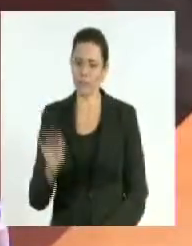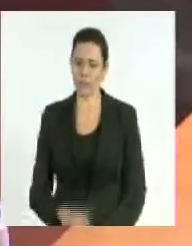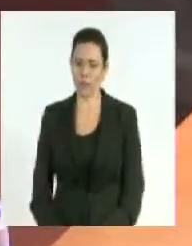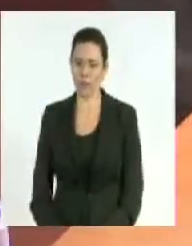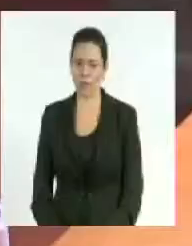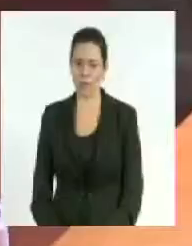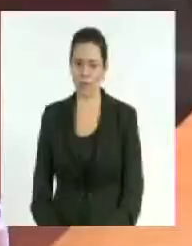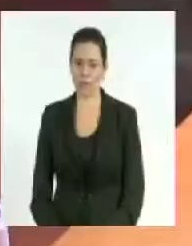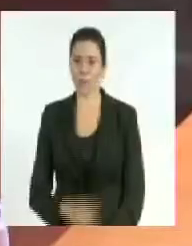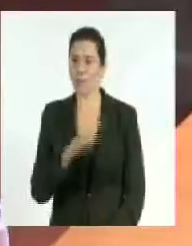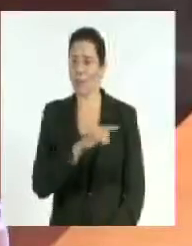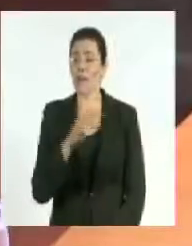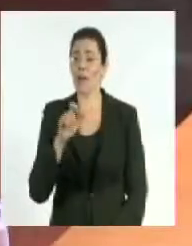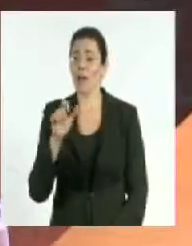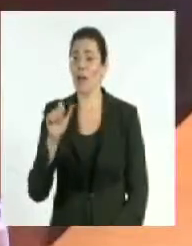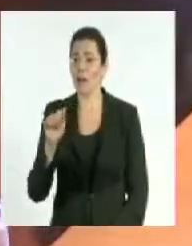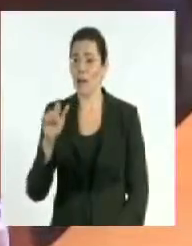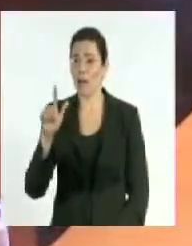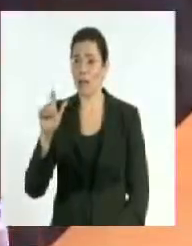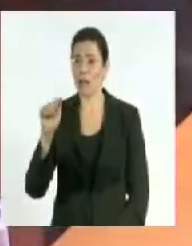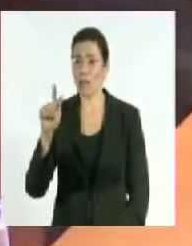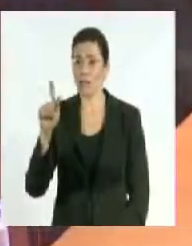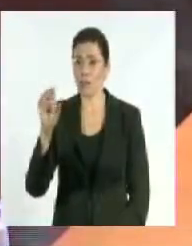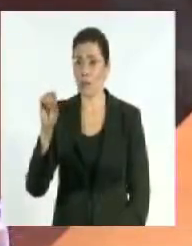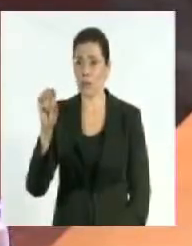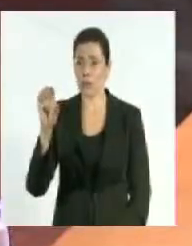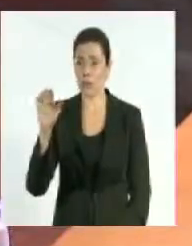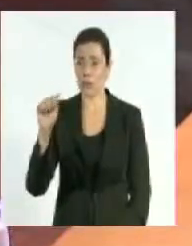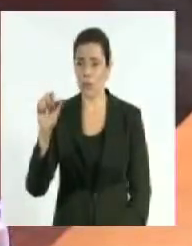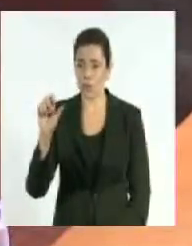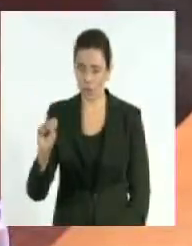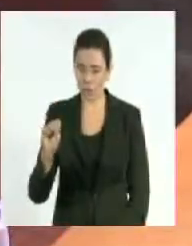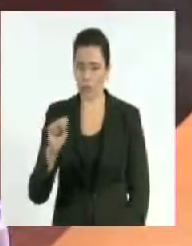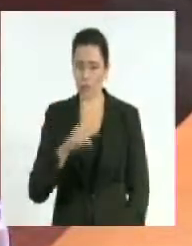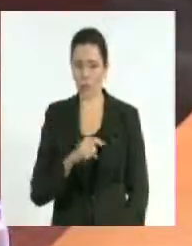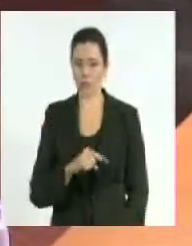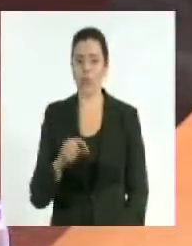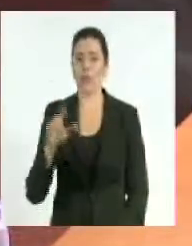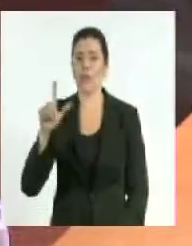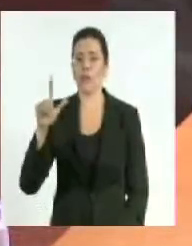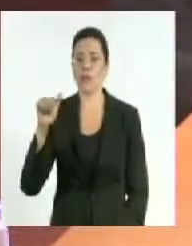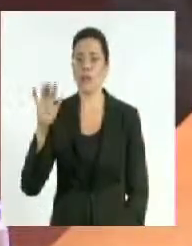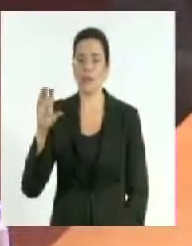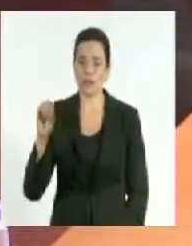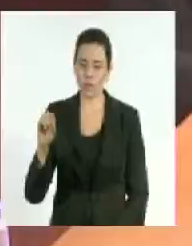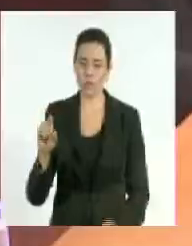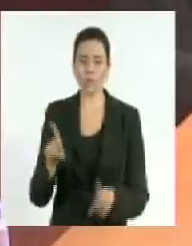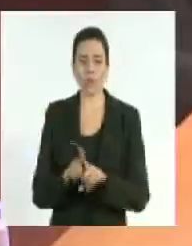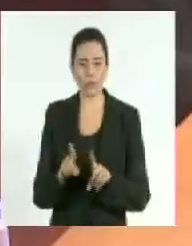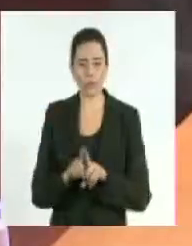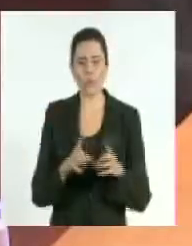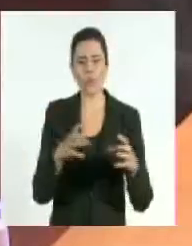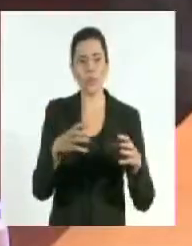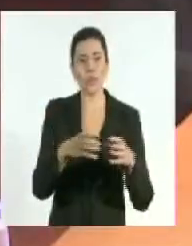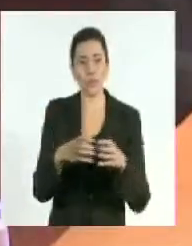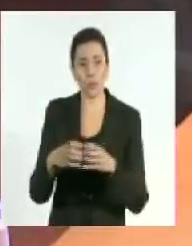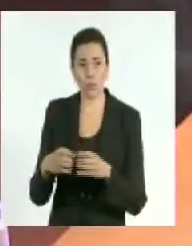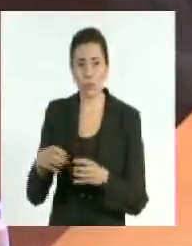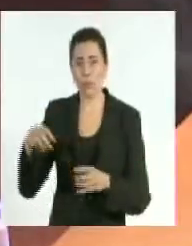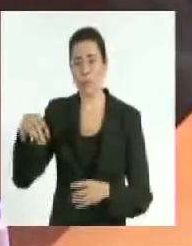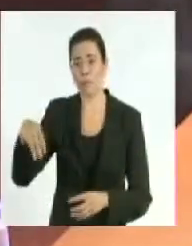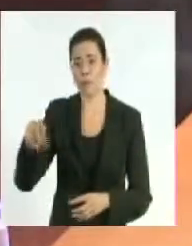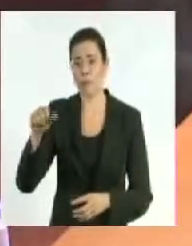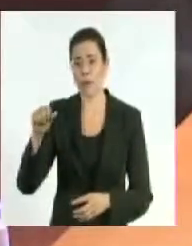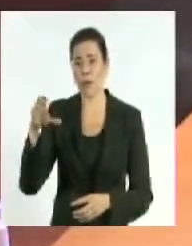Alagoas, onde o Rotary se manifestou, o Lions Club se manifestou, as maçonarias, deputado Edivaldo, se manifestaram em